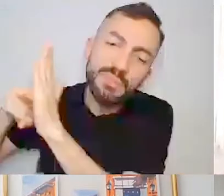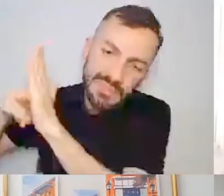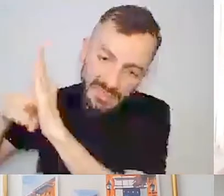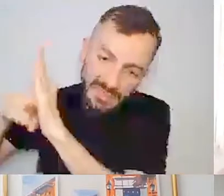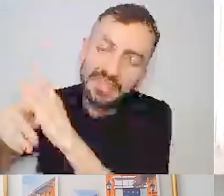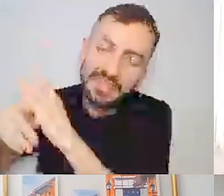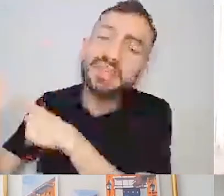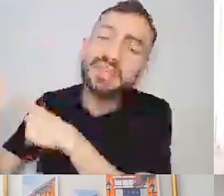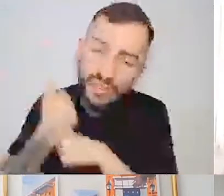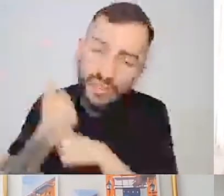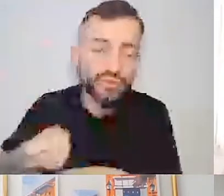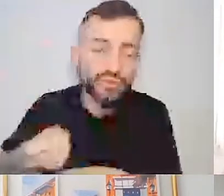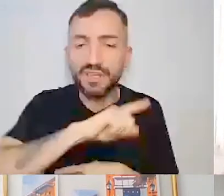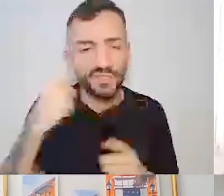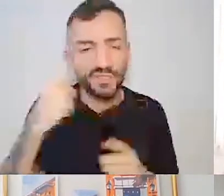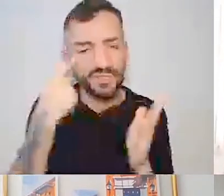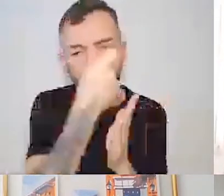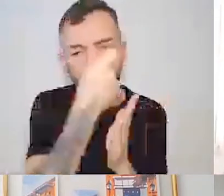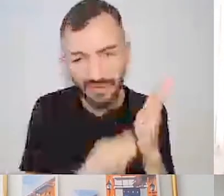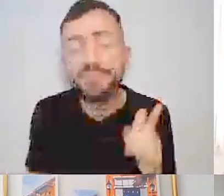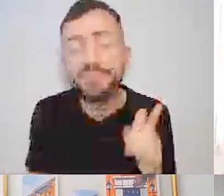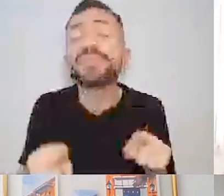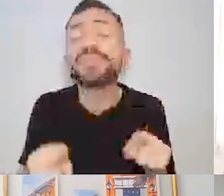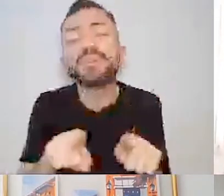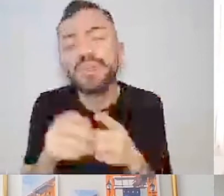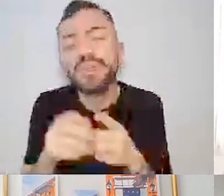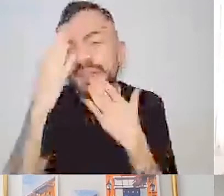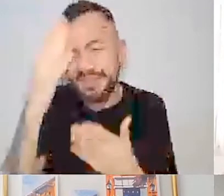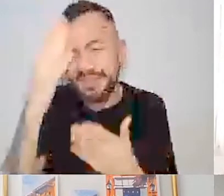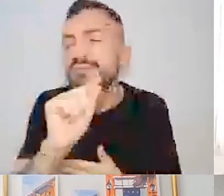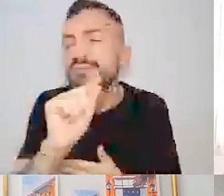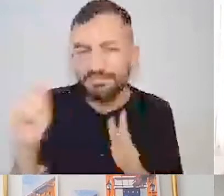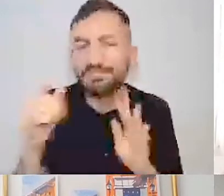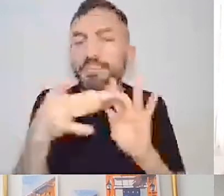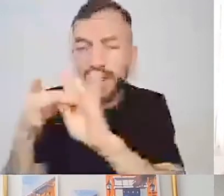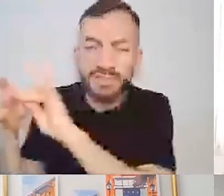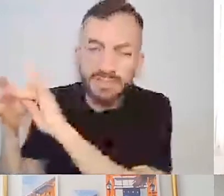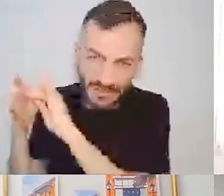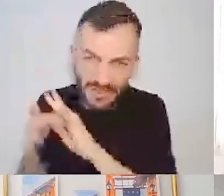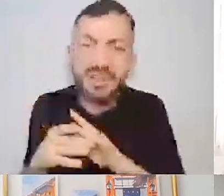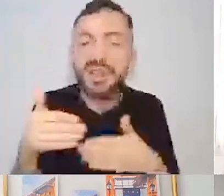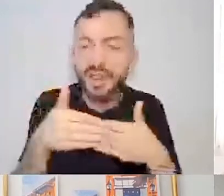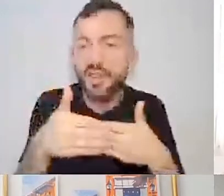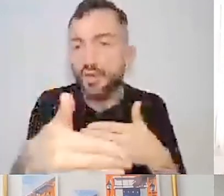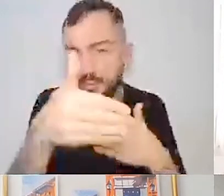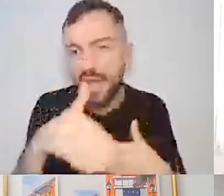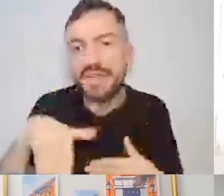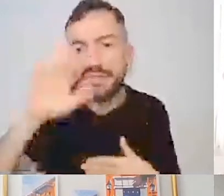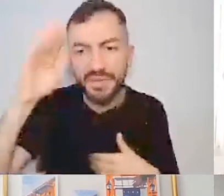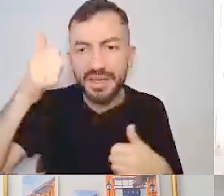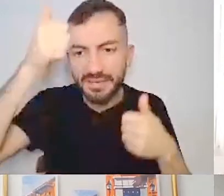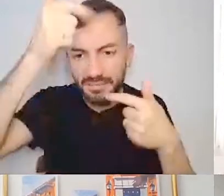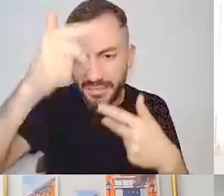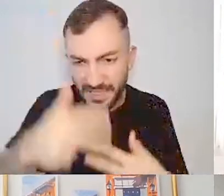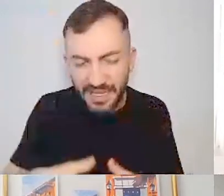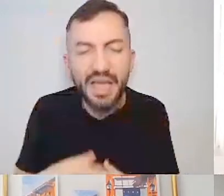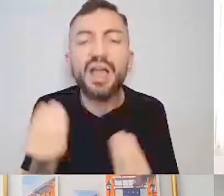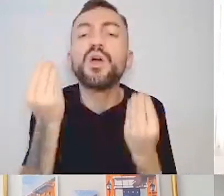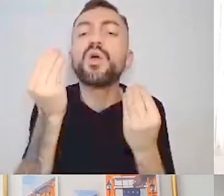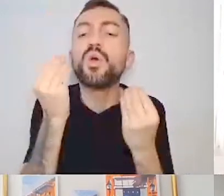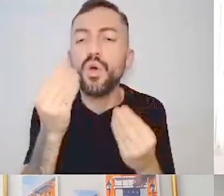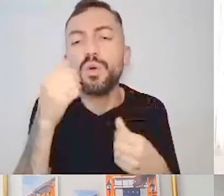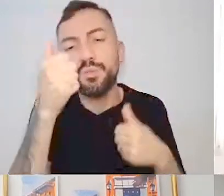nossa atuação. E agradeço também, né, claro, além das parceiras, que logo mais vão trazer aqui as suas exposições, vão se somar a